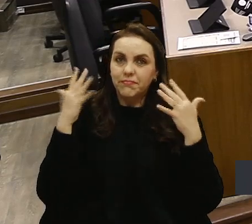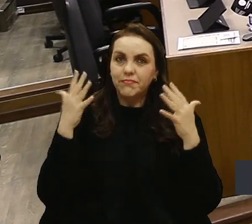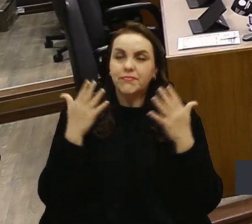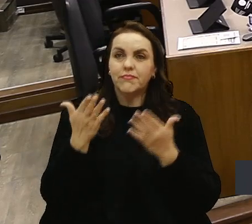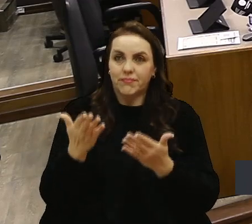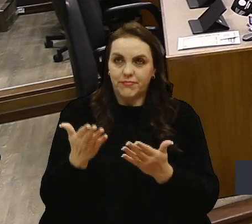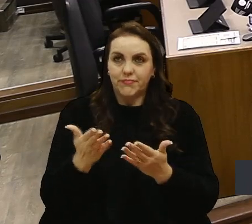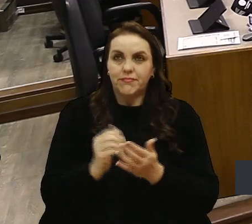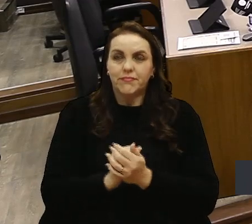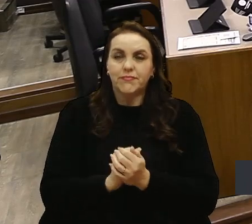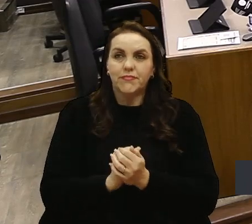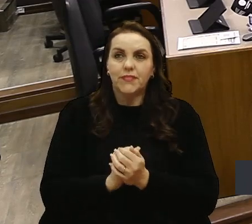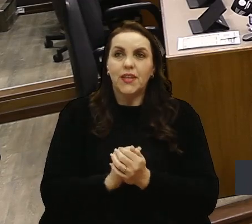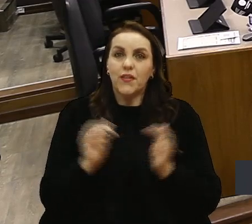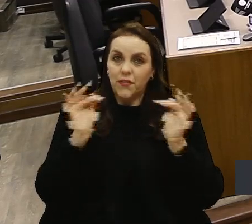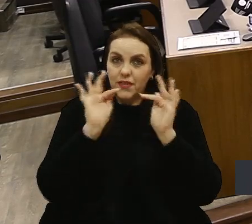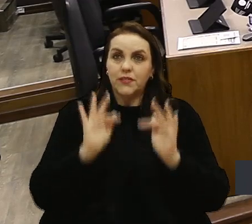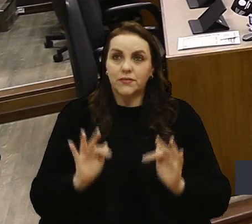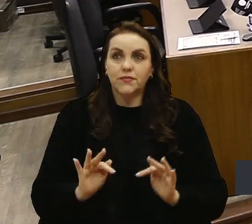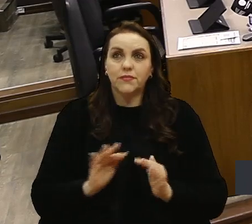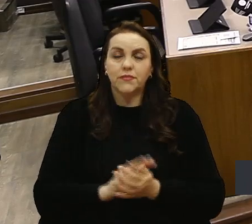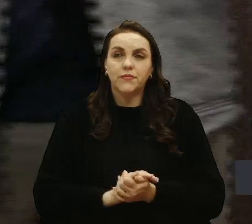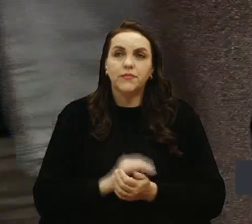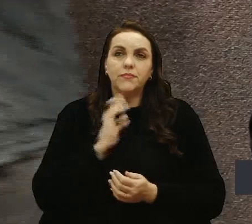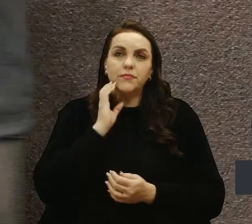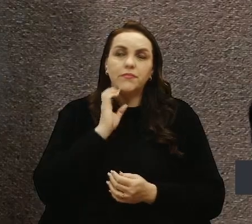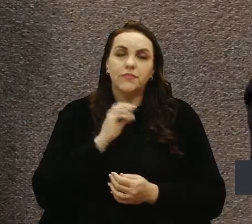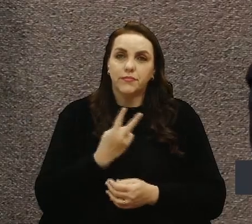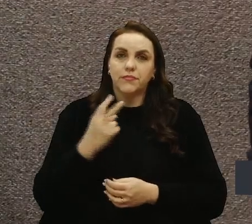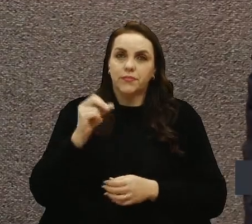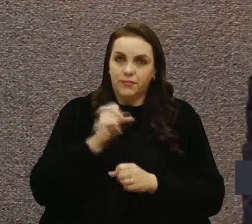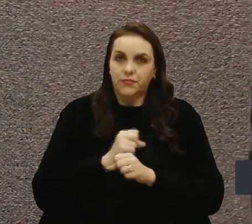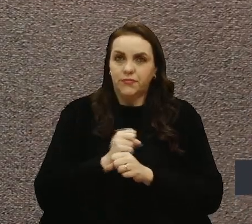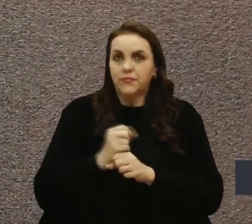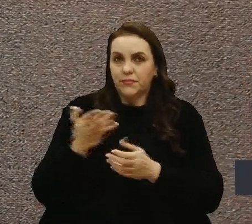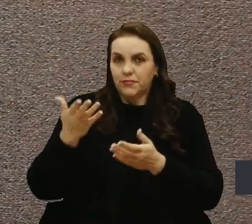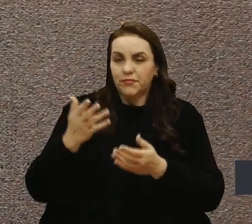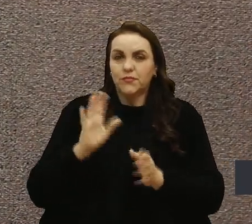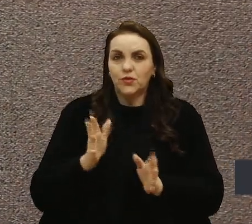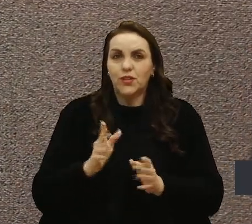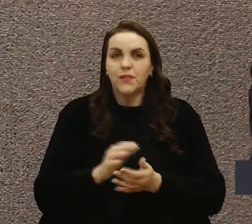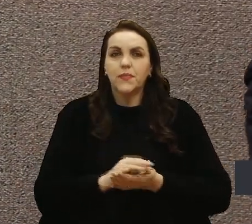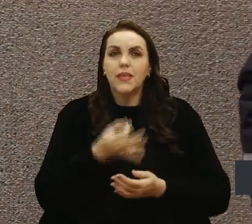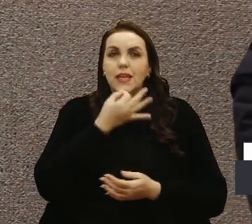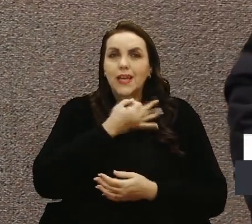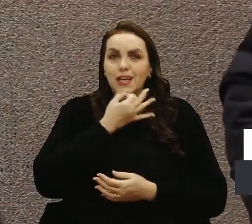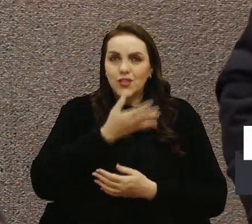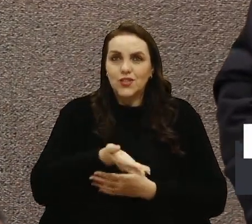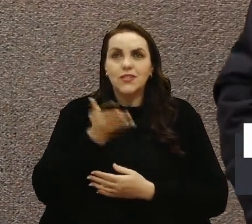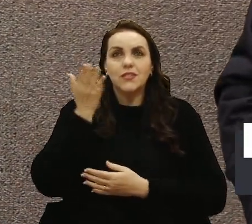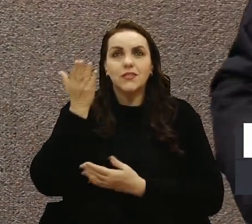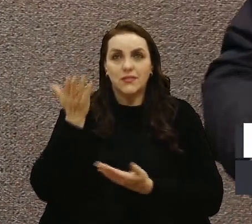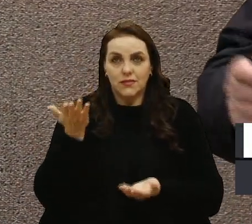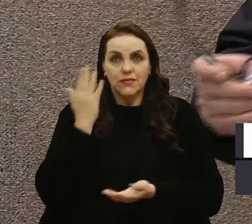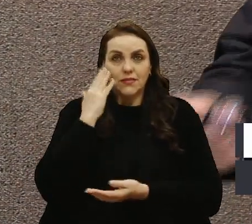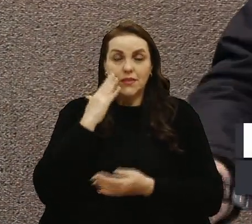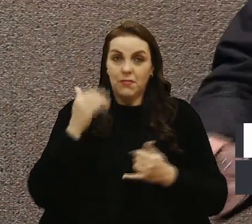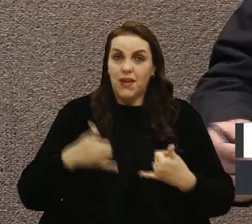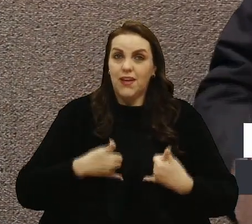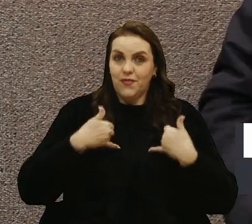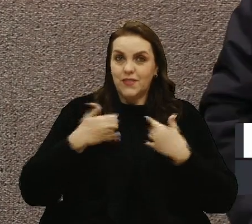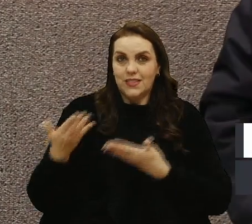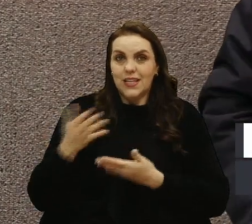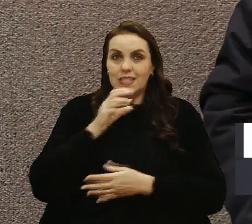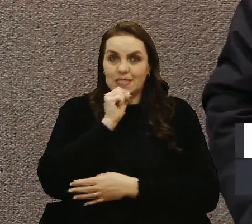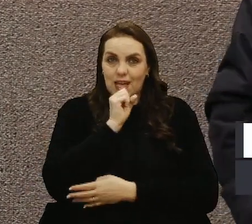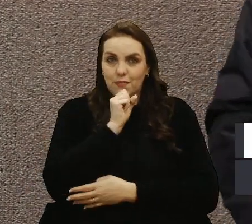fica muito feliz de saber que 20 anos... Caxias, sábado estará de aniversário, pois no